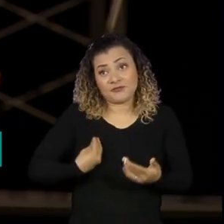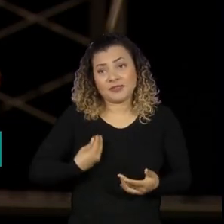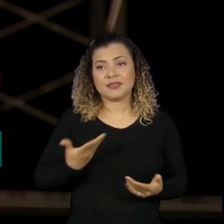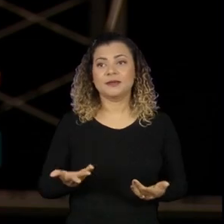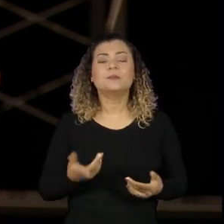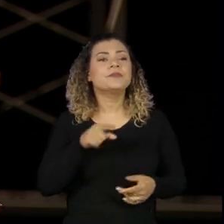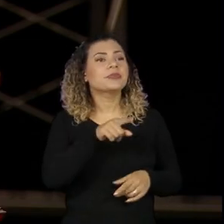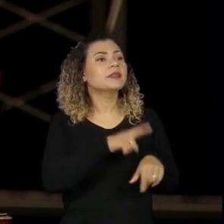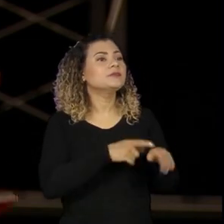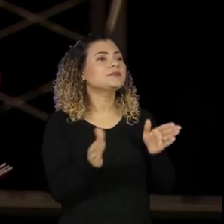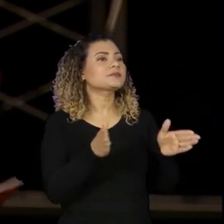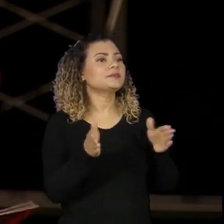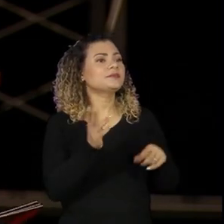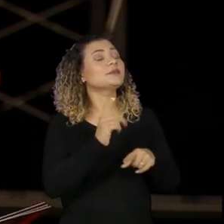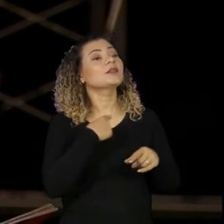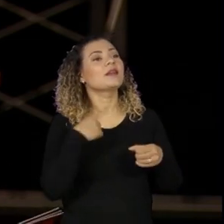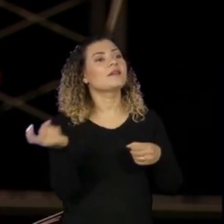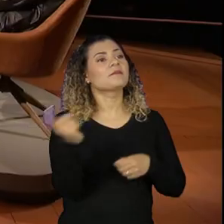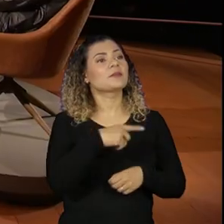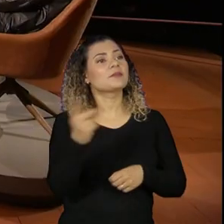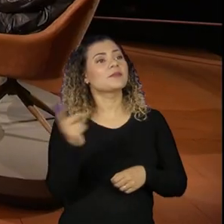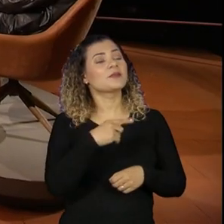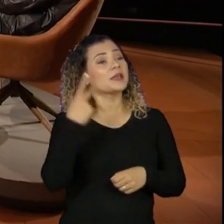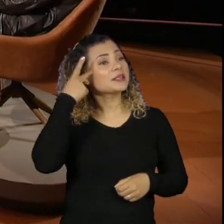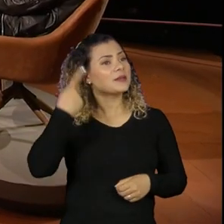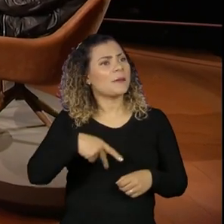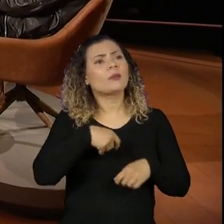e vindas aqui para São Paulo. Vamos ver quem é.